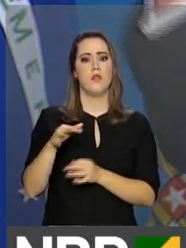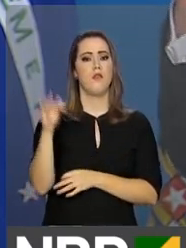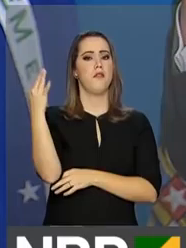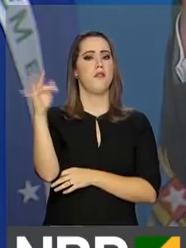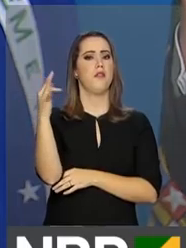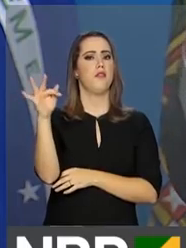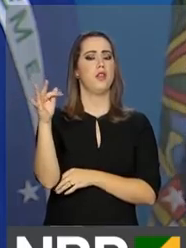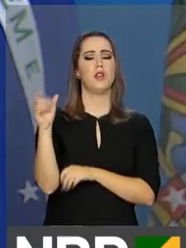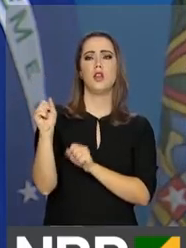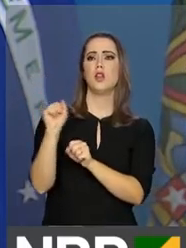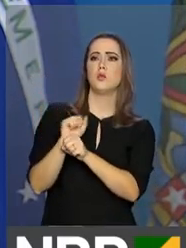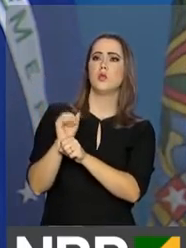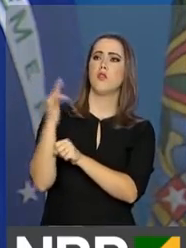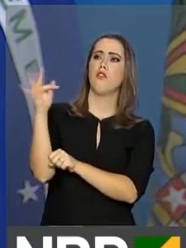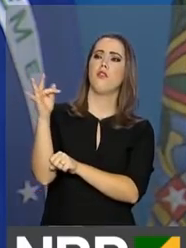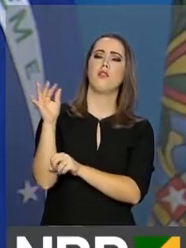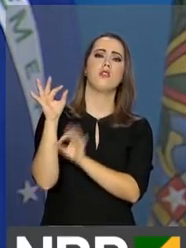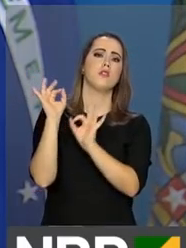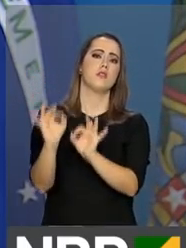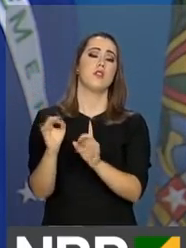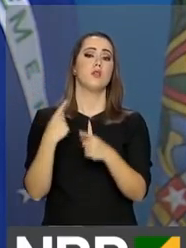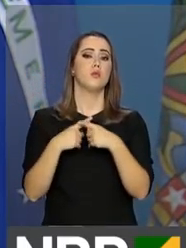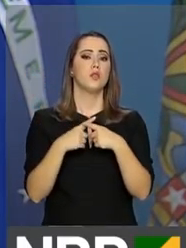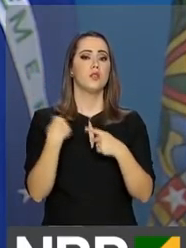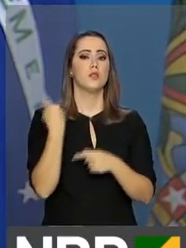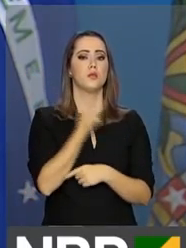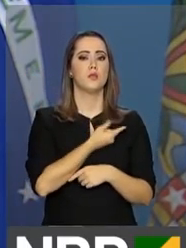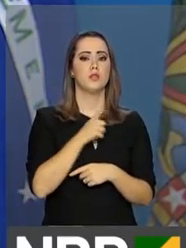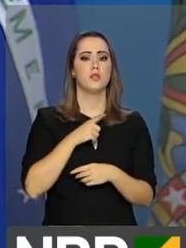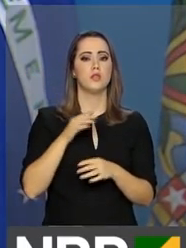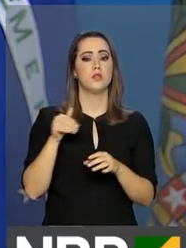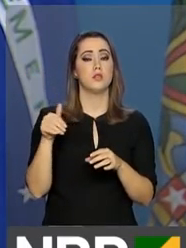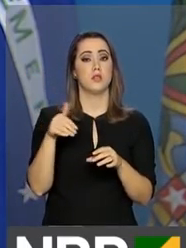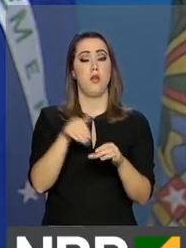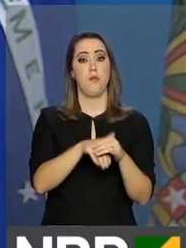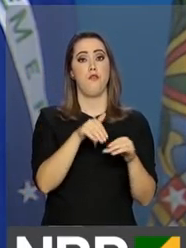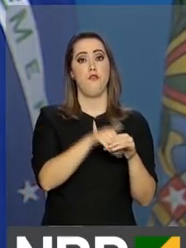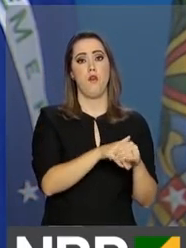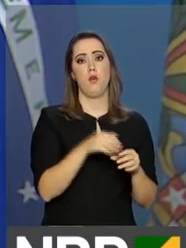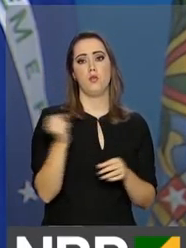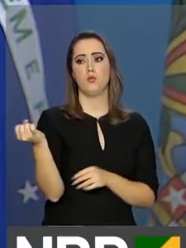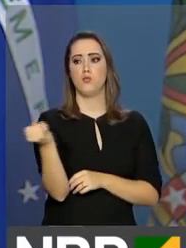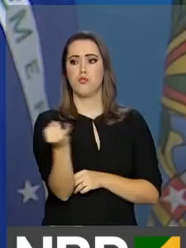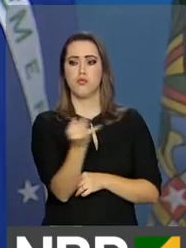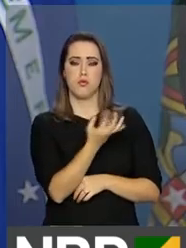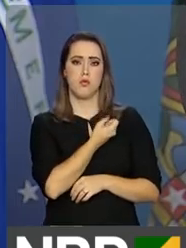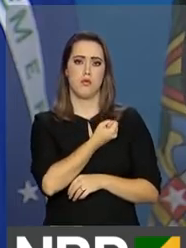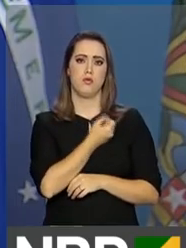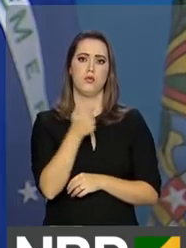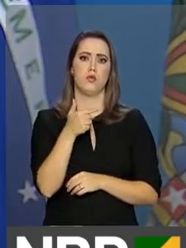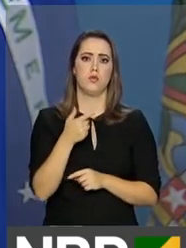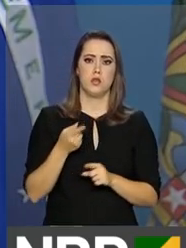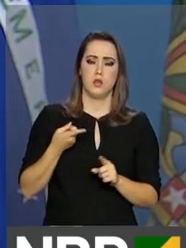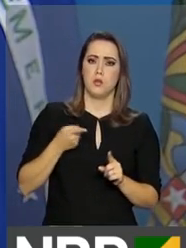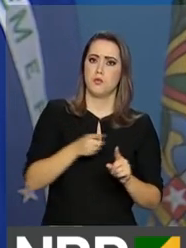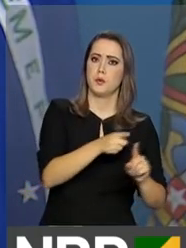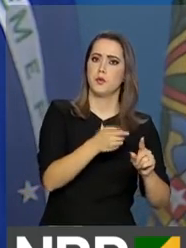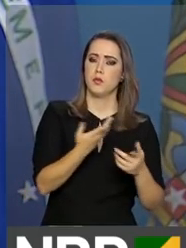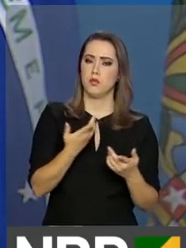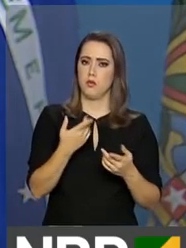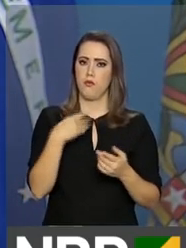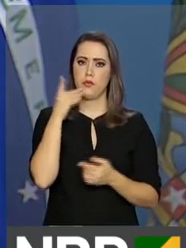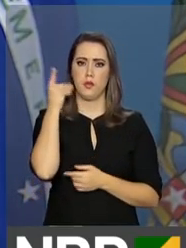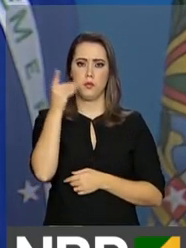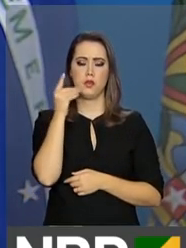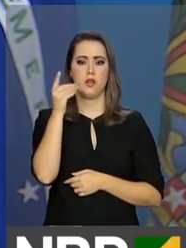fevereiro. Ótimo. Para fevereiro, vocês sabem por quê? Porque nós contamos votos. Nós não queremos constranger os deputados e senadores. Enquanto não